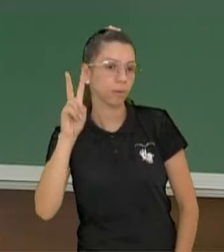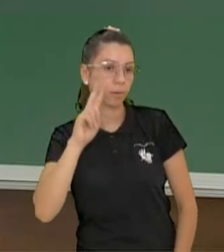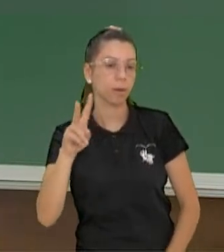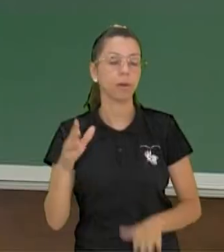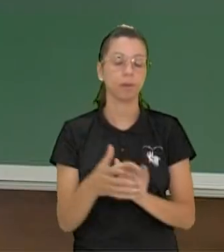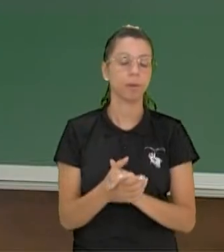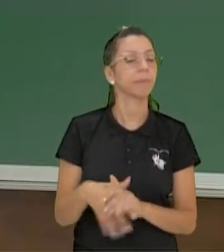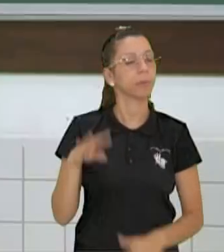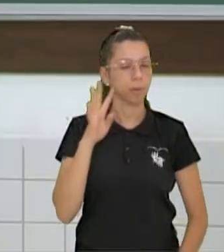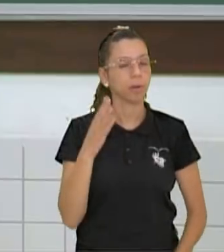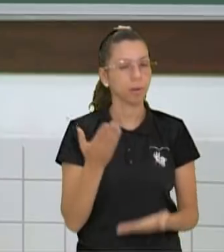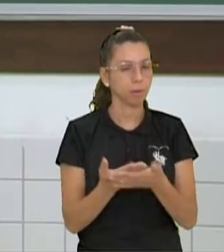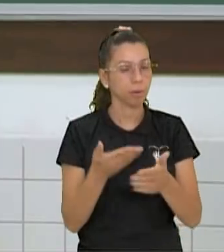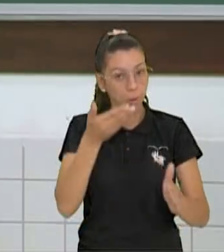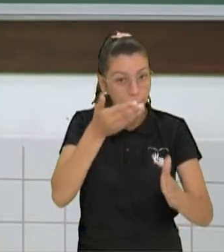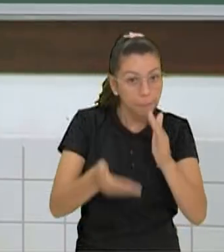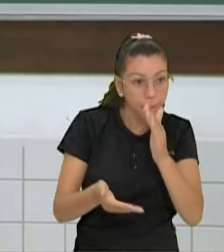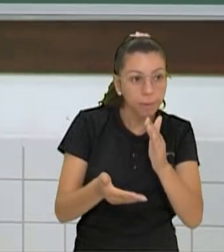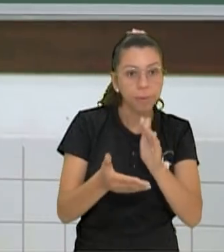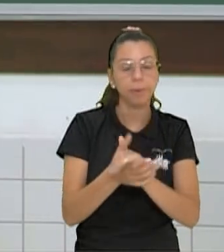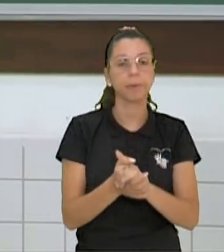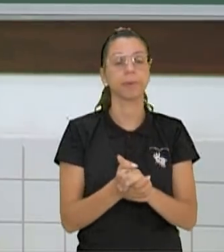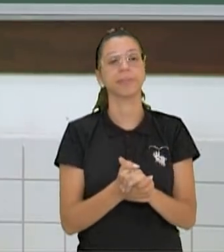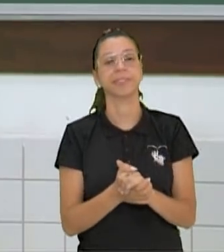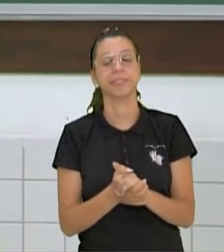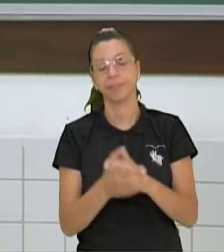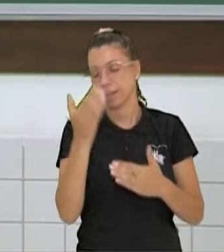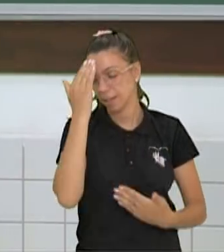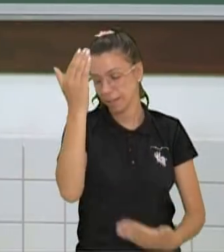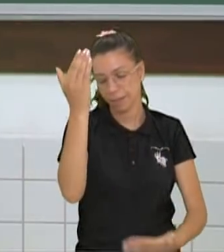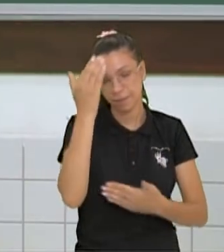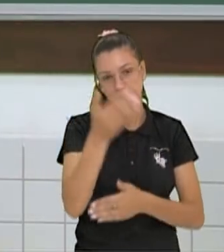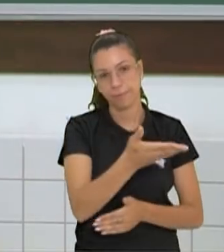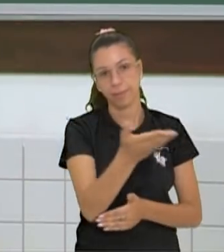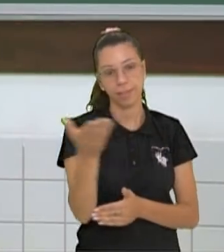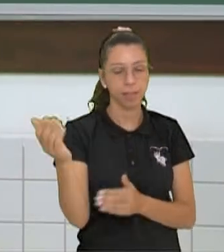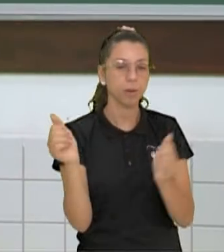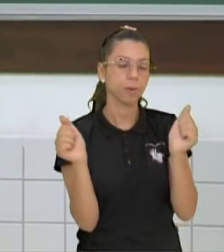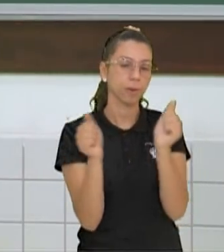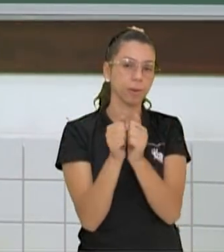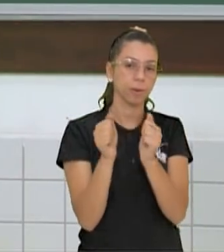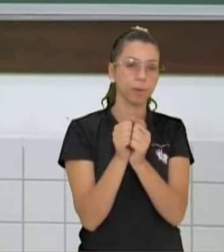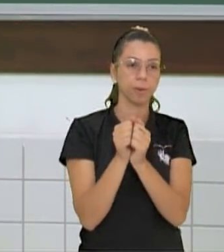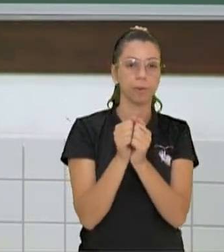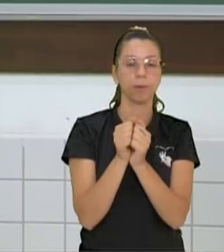muito legal essa aula. Não perca! Só agradecimentos a todos vocês que estão junto comigo nessa